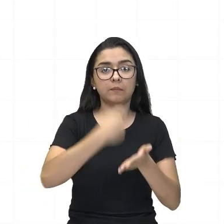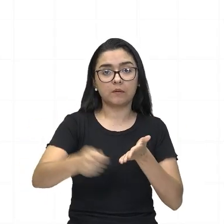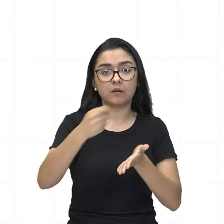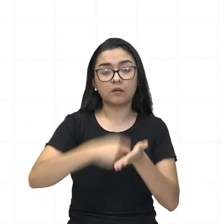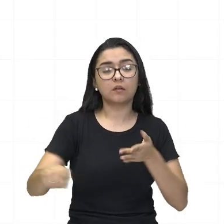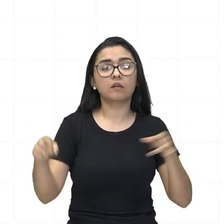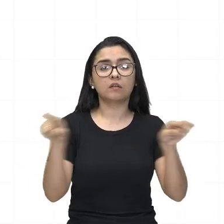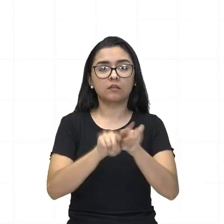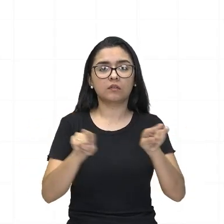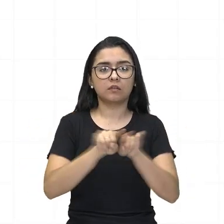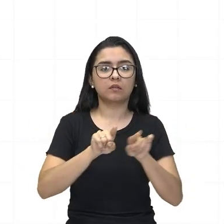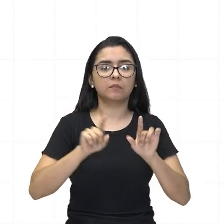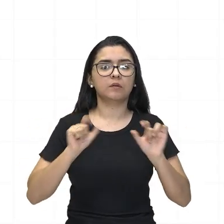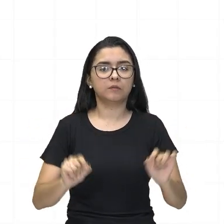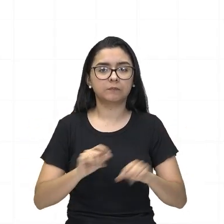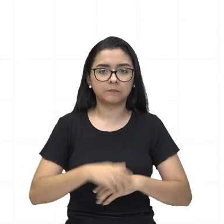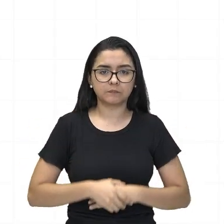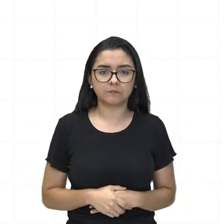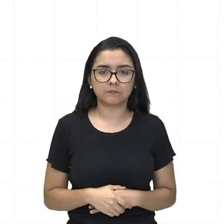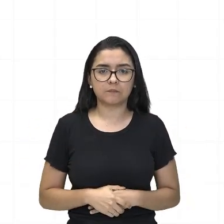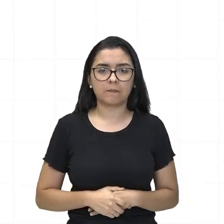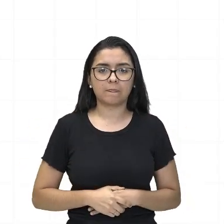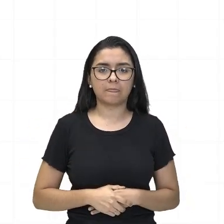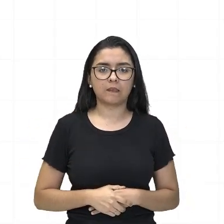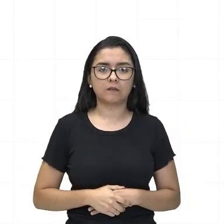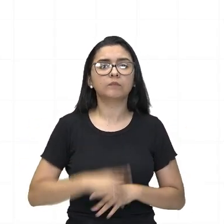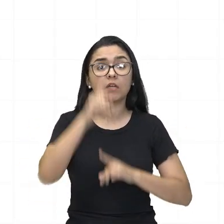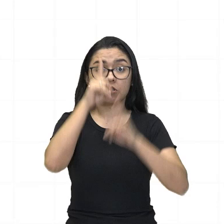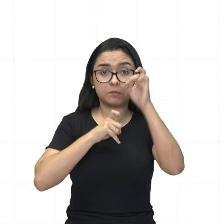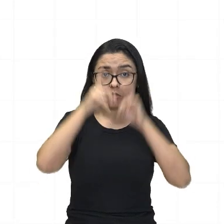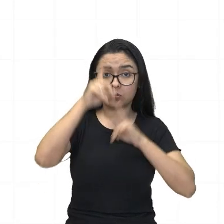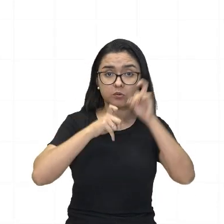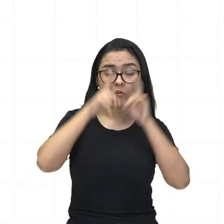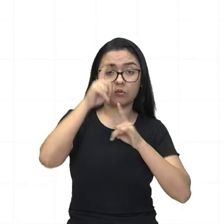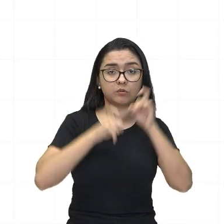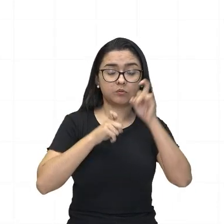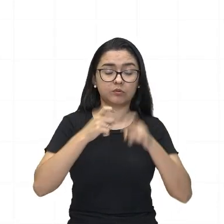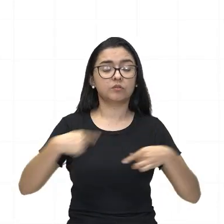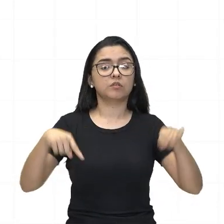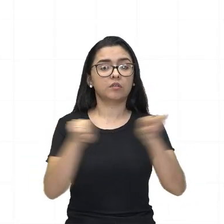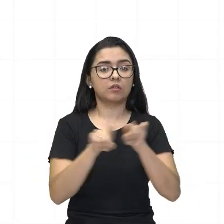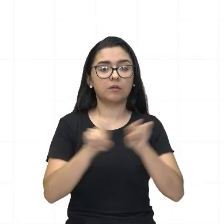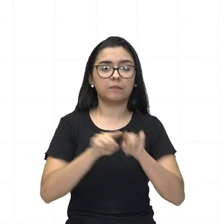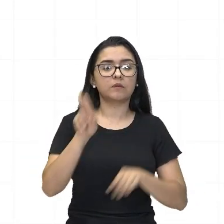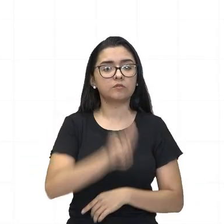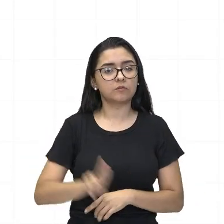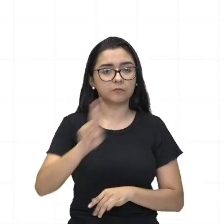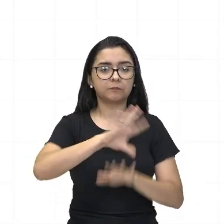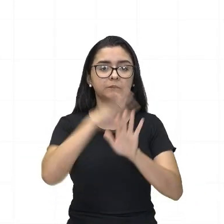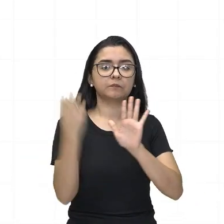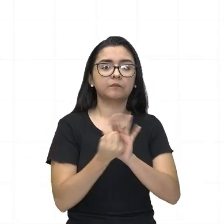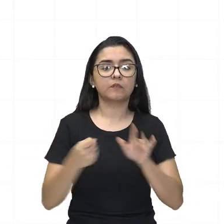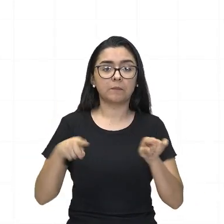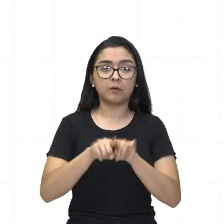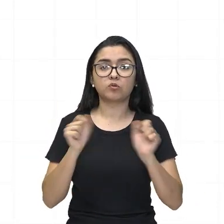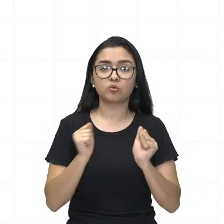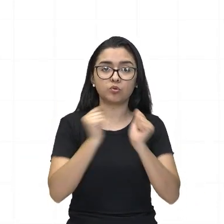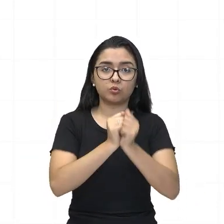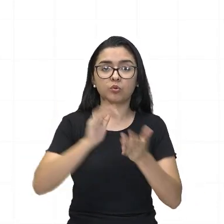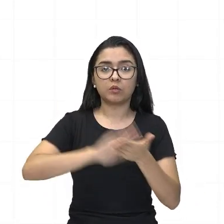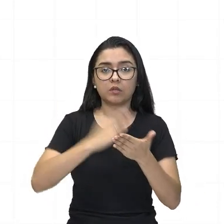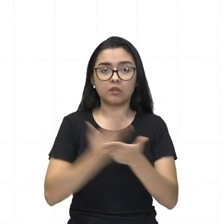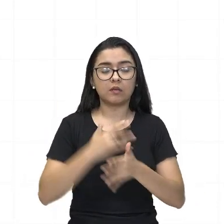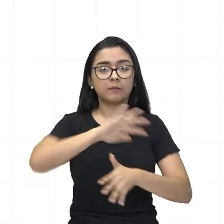as feições, as caras que fazemos. Nós temos aqui junto de nós o intérprete de Libras,